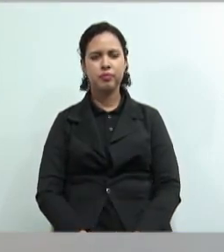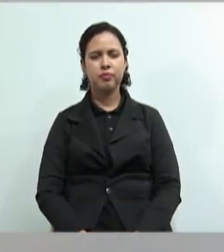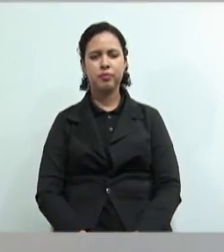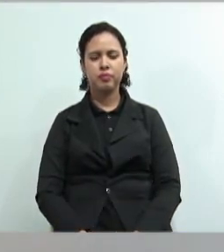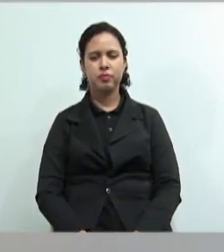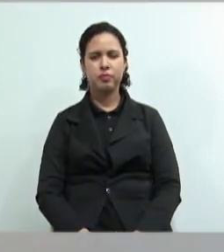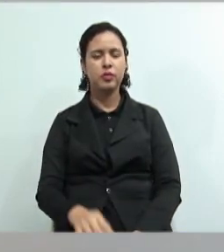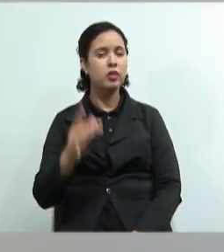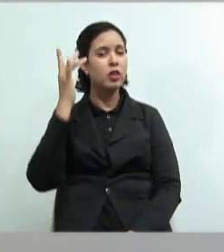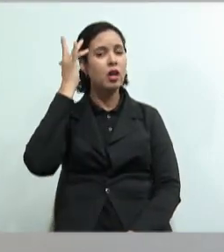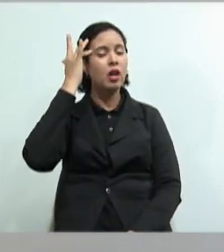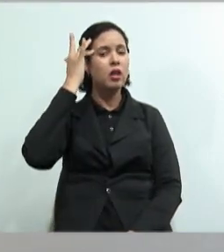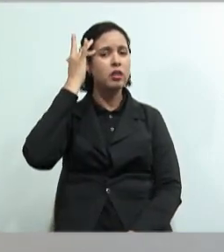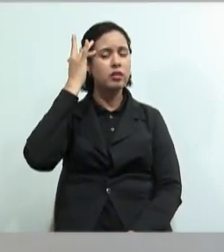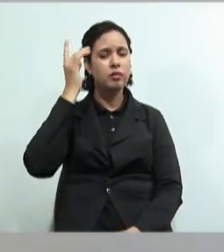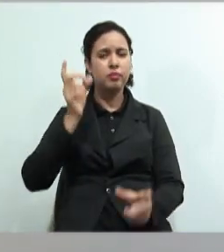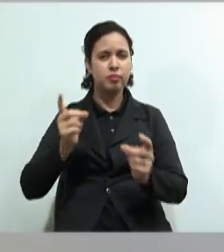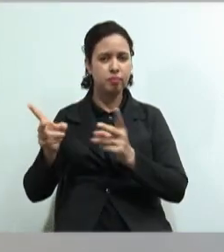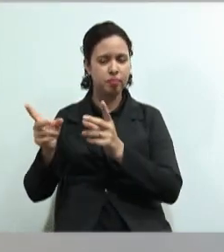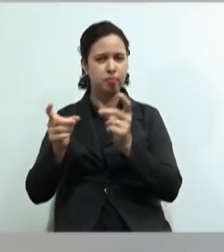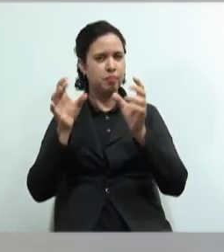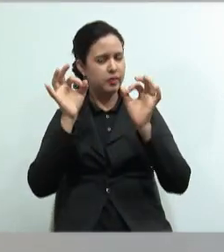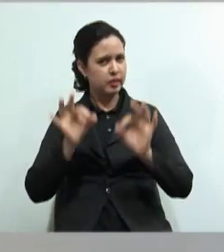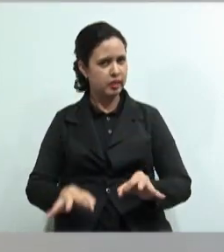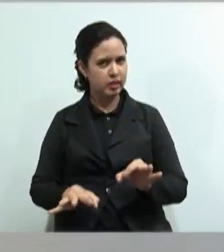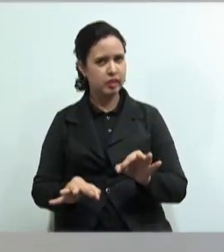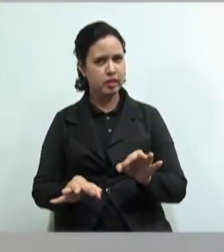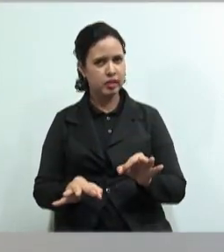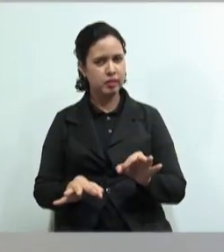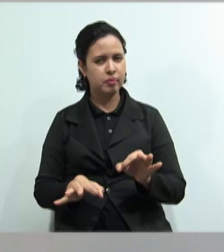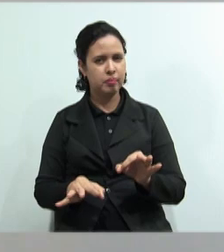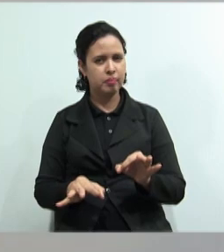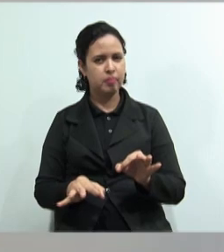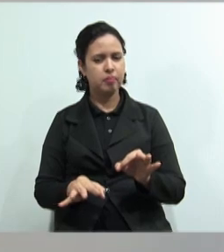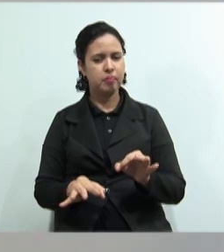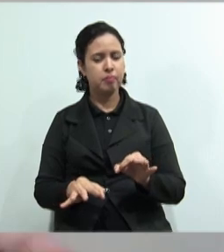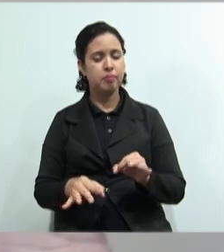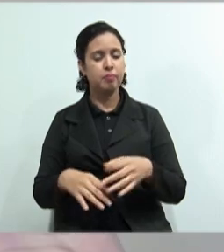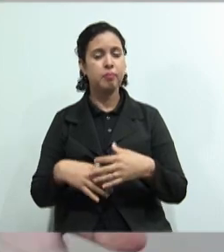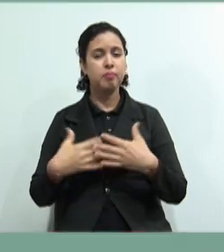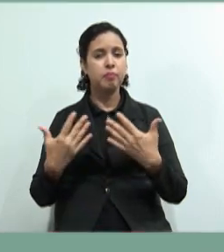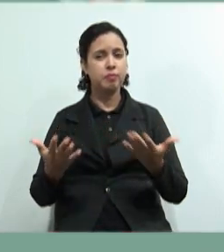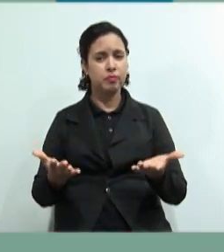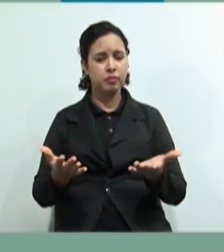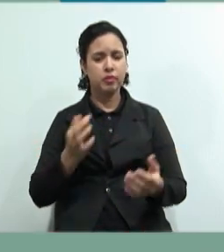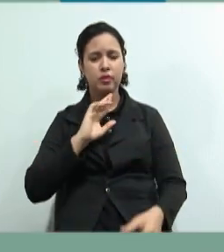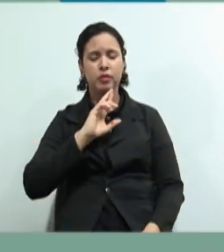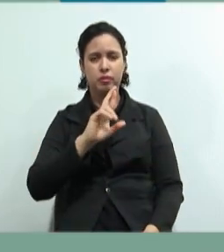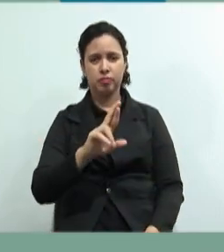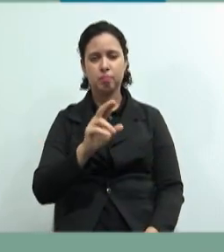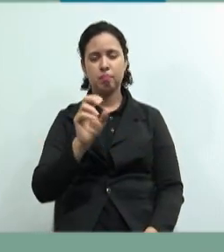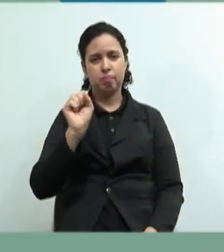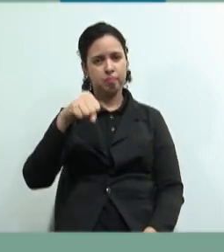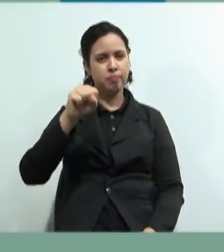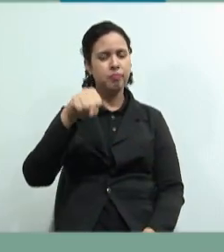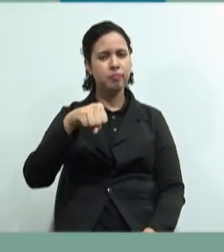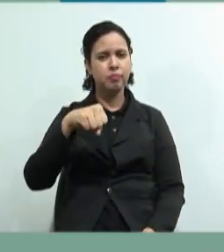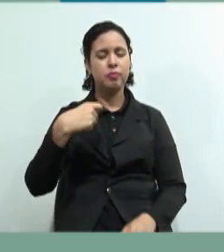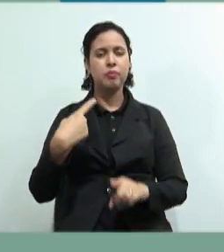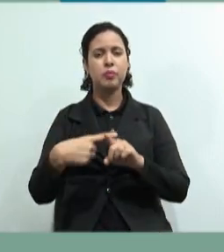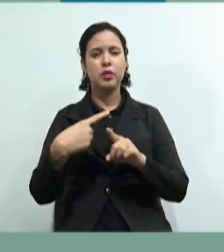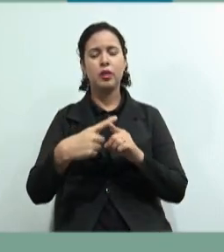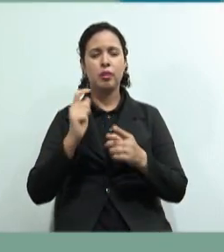Você acha que a vendedora fez certo em não fechar negócio com a comerciante? Bom, a resposta é sim. além de